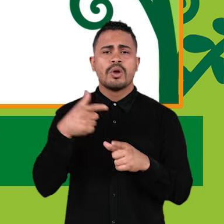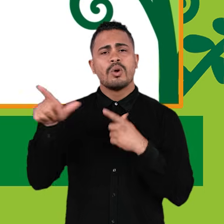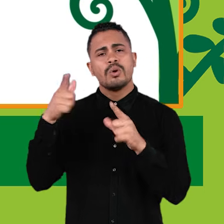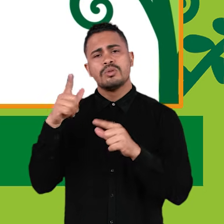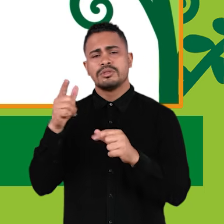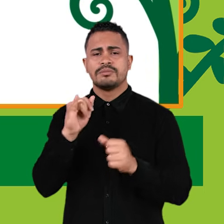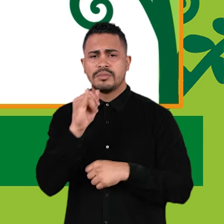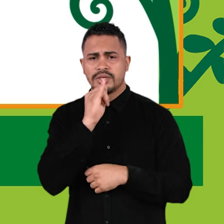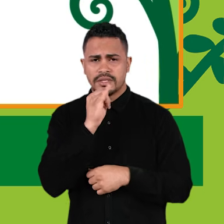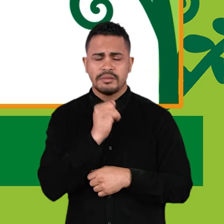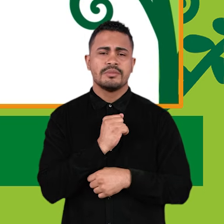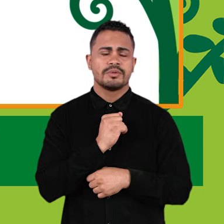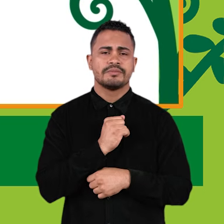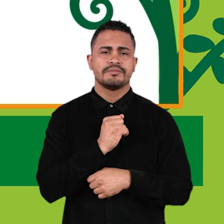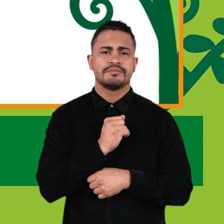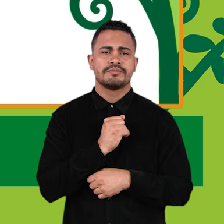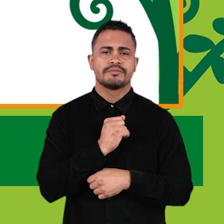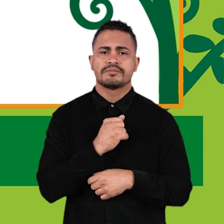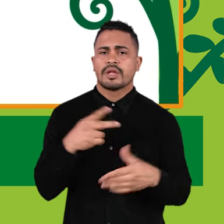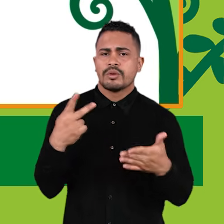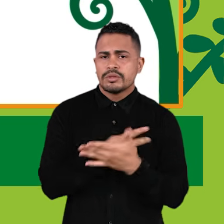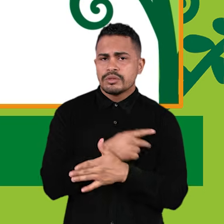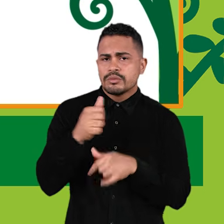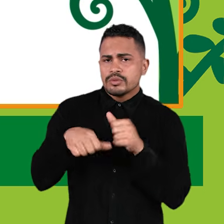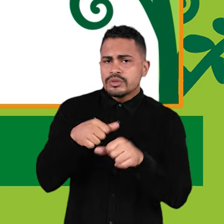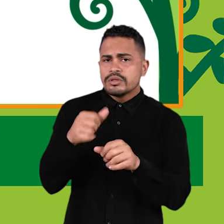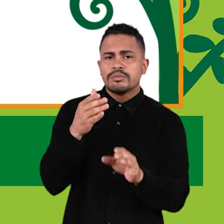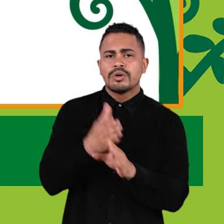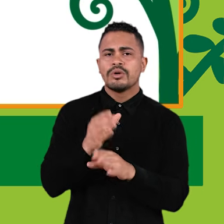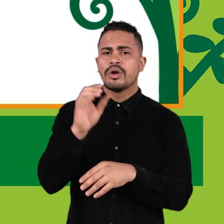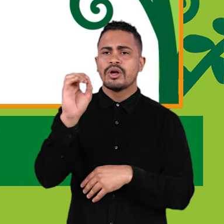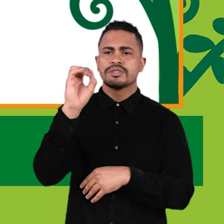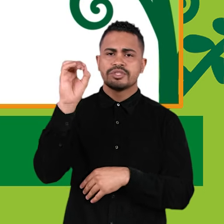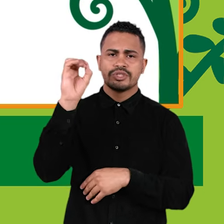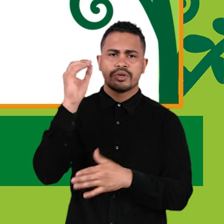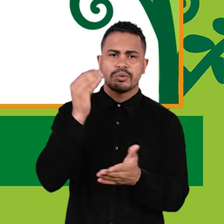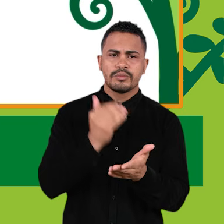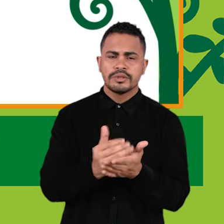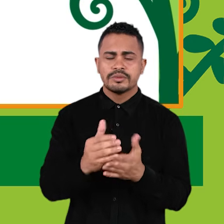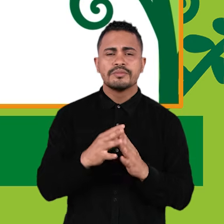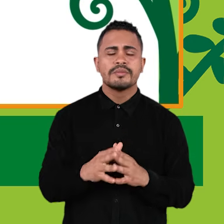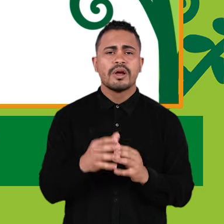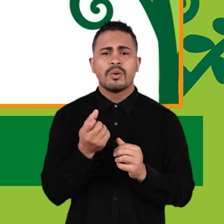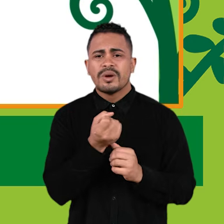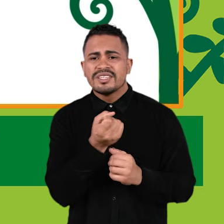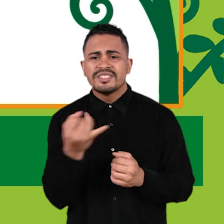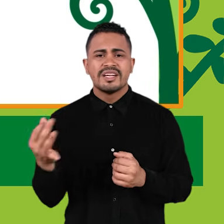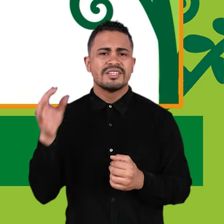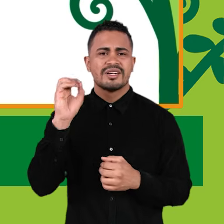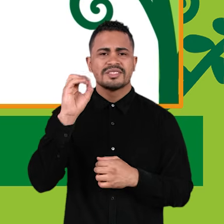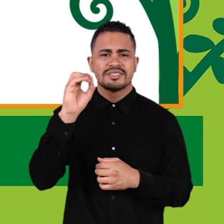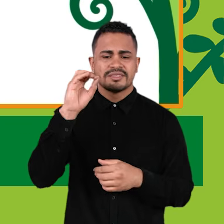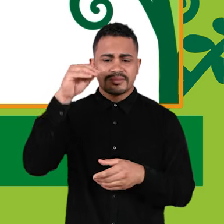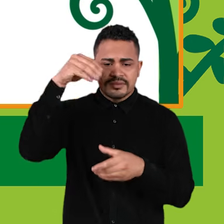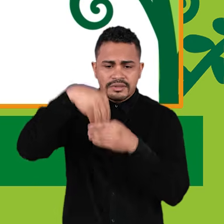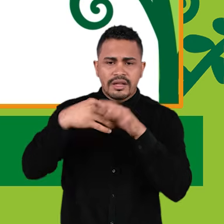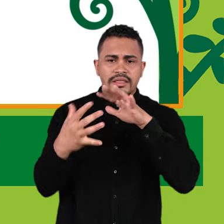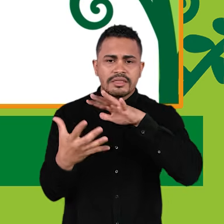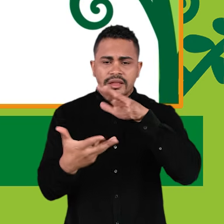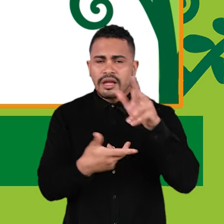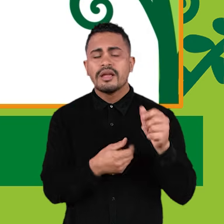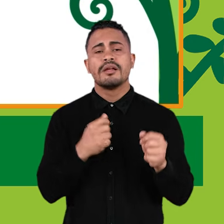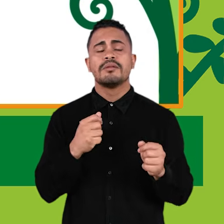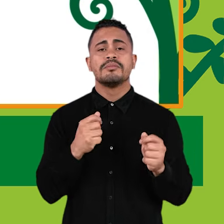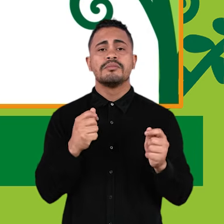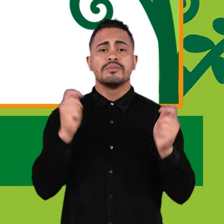por exemplo, que outras mudanças o oxigênio trouxe para a gente. A quantidade de oxigênio na atmosfera permitiu